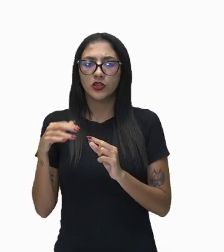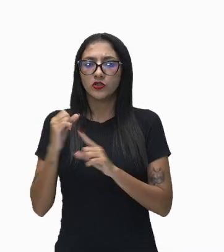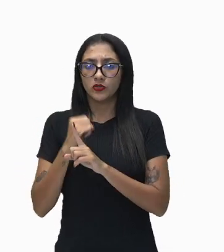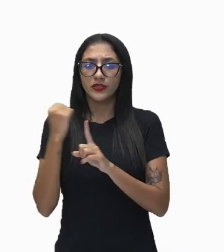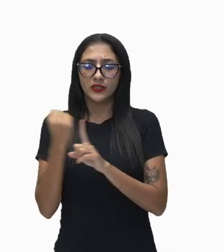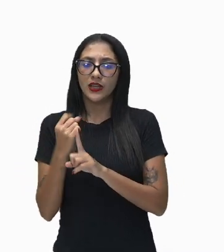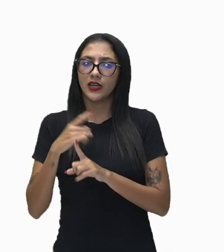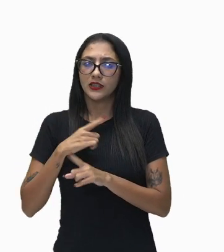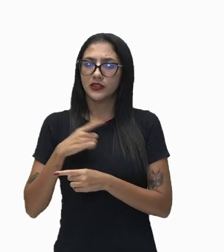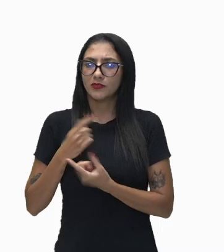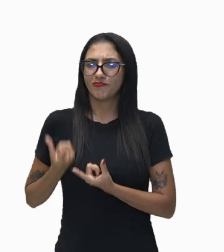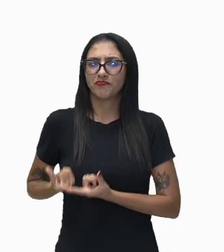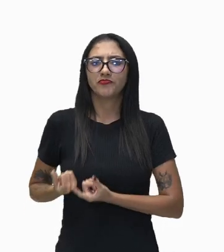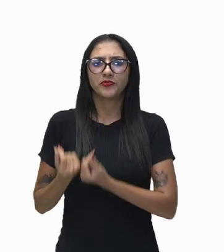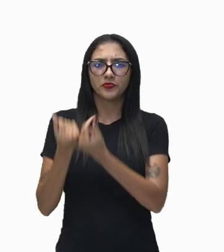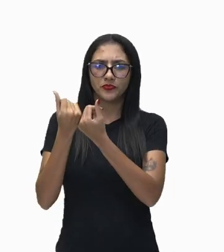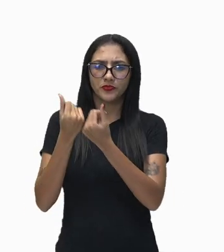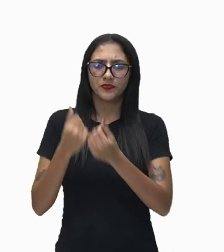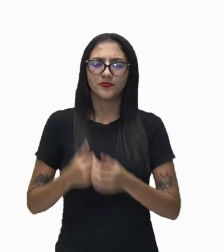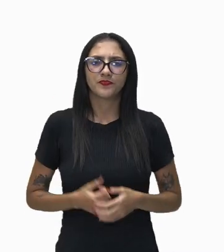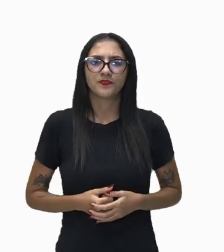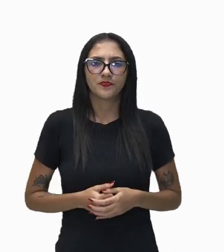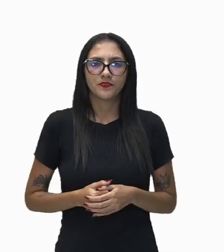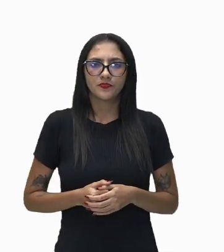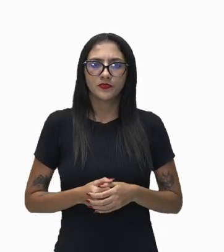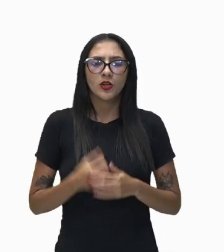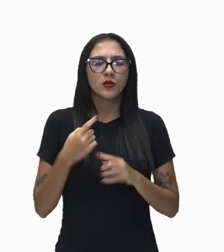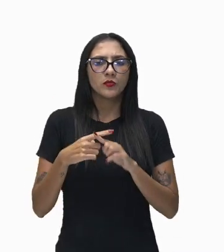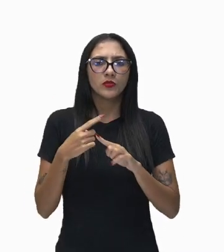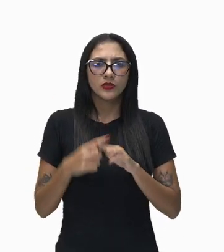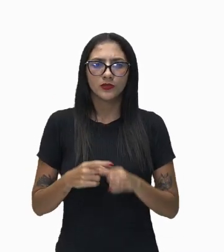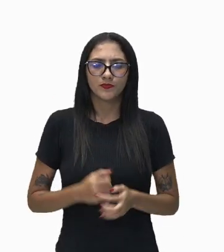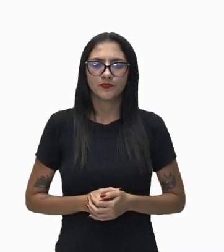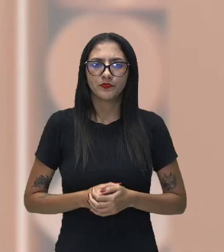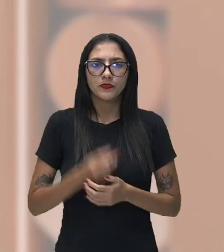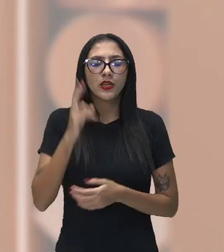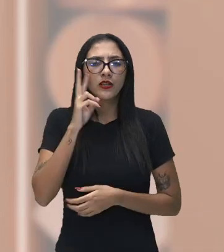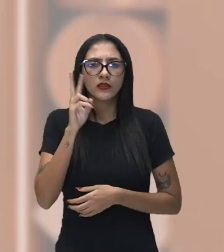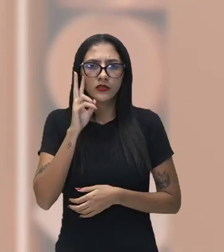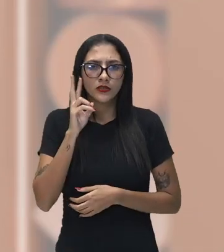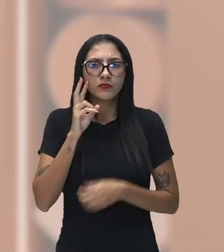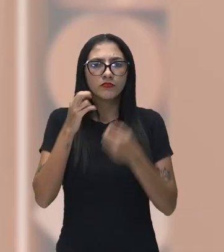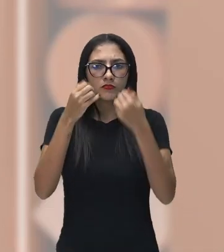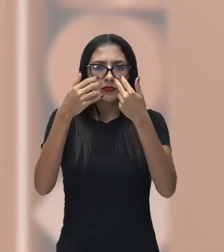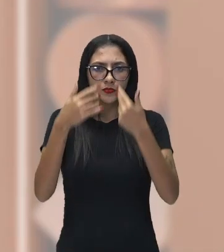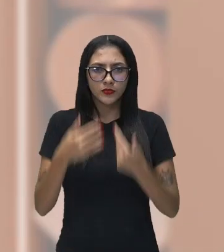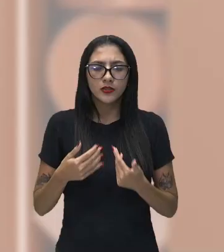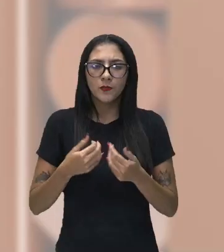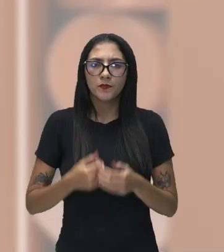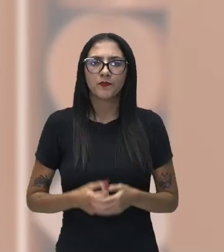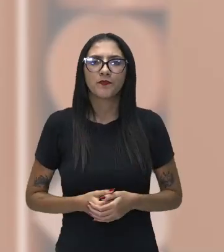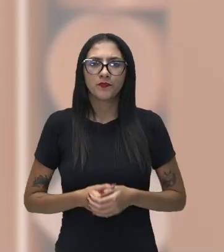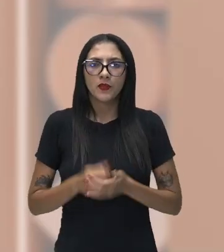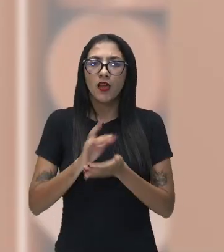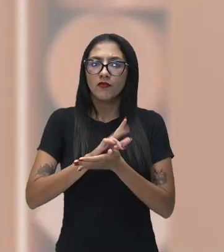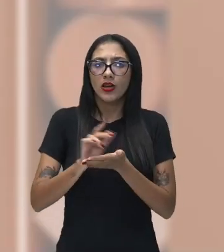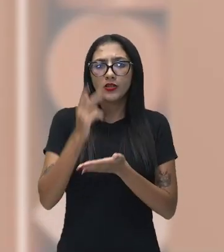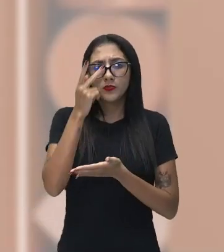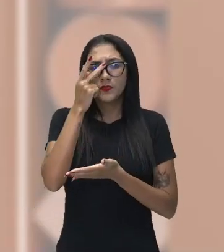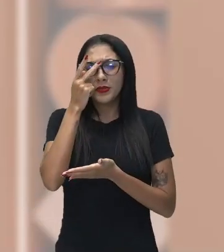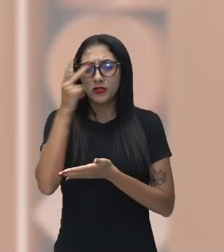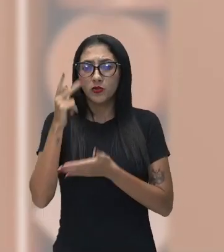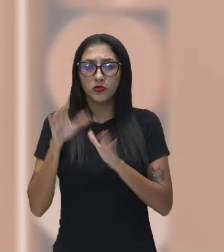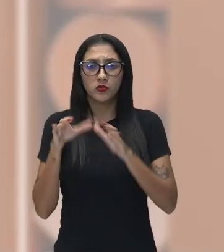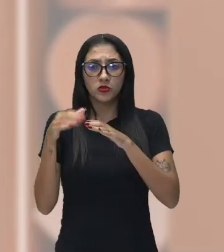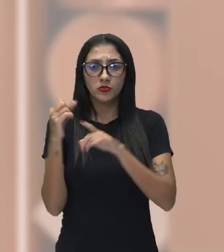o consumo e a demanda por produtos. Por quê, professor? Nós estamos dizendo aí que a maioria das pessoas não tinha condições